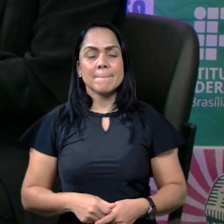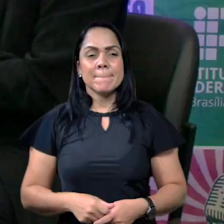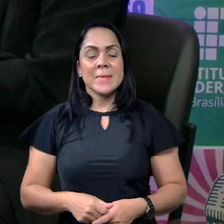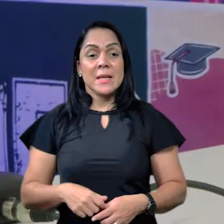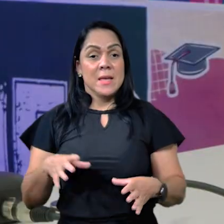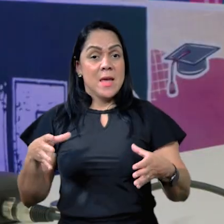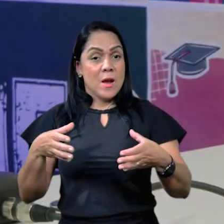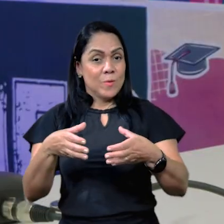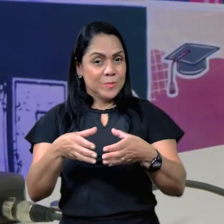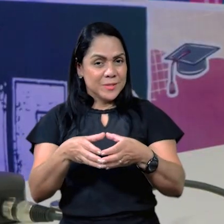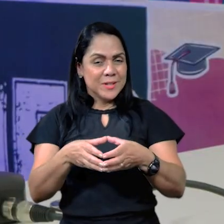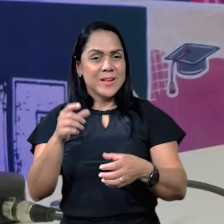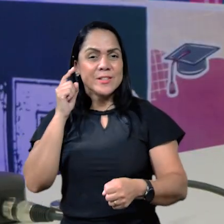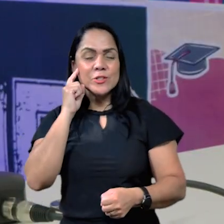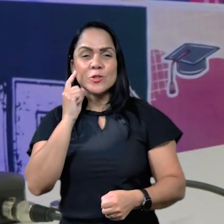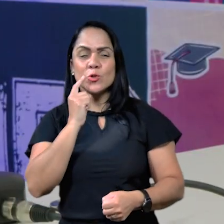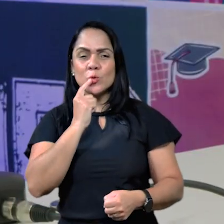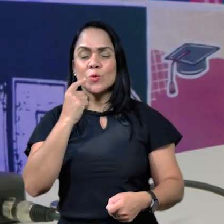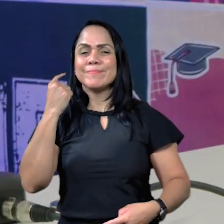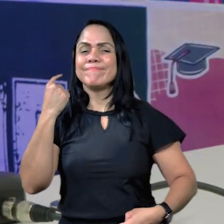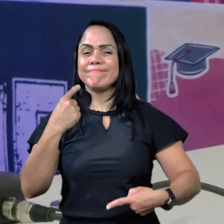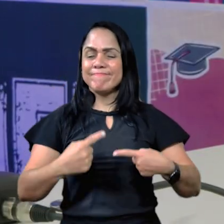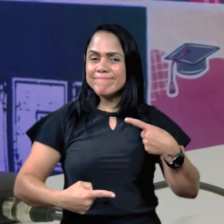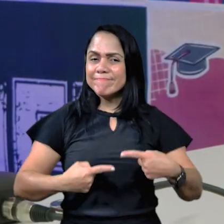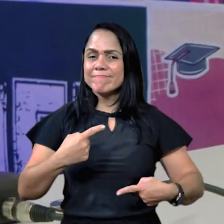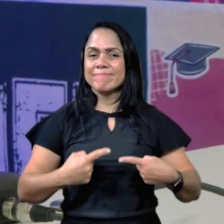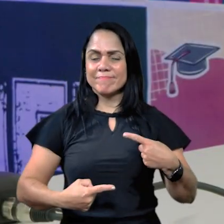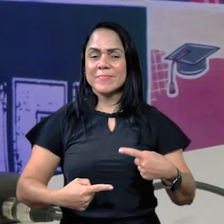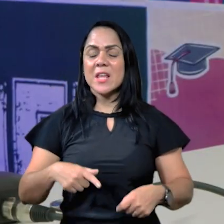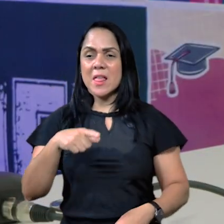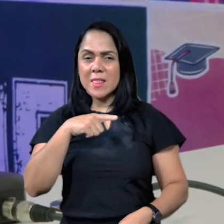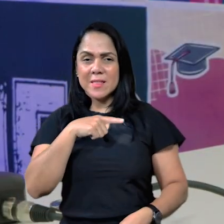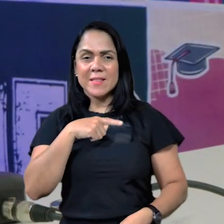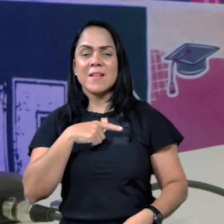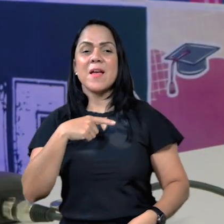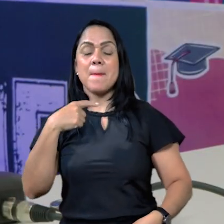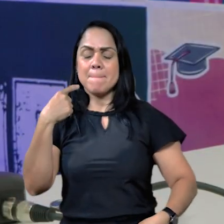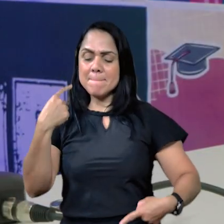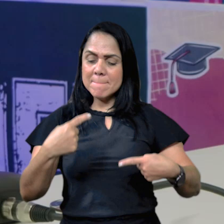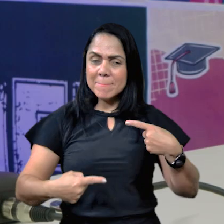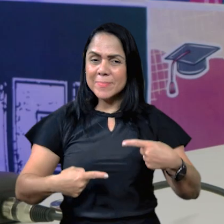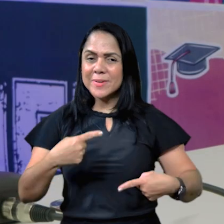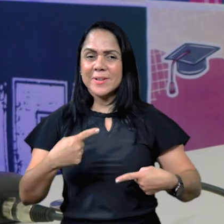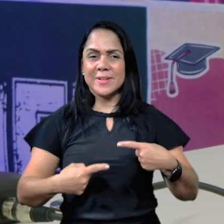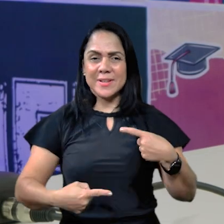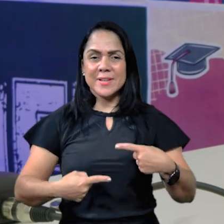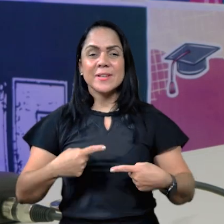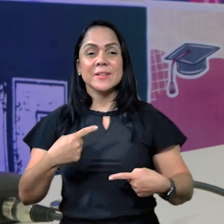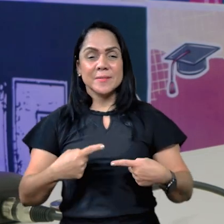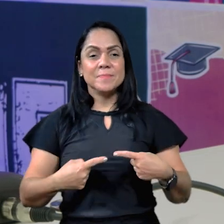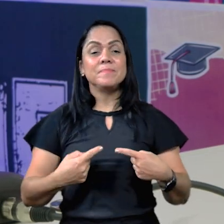e a comunidade surda é política. Ela tem muitos agentes políticos que